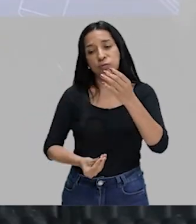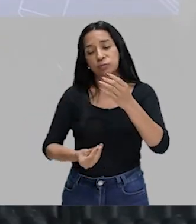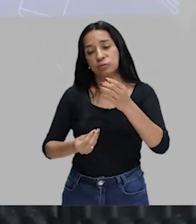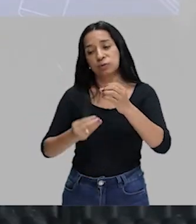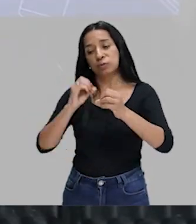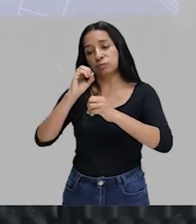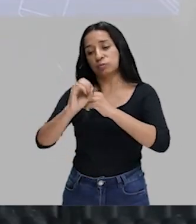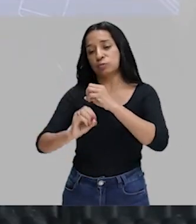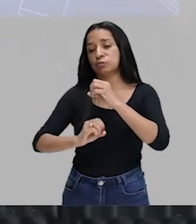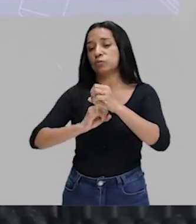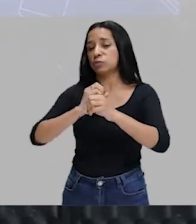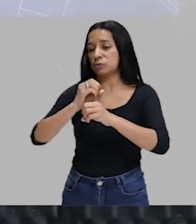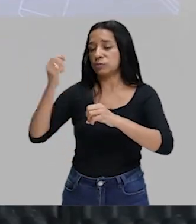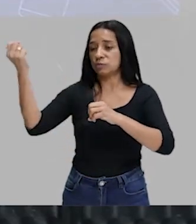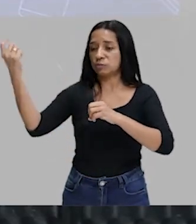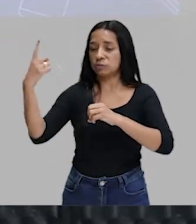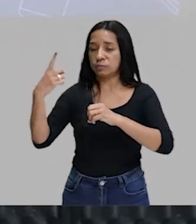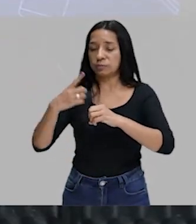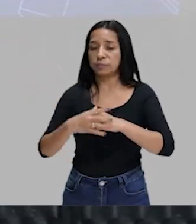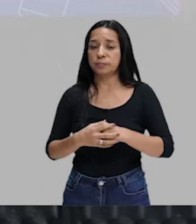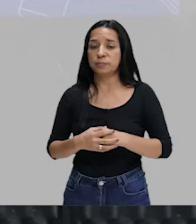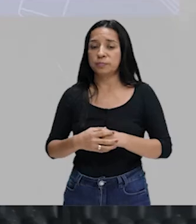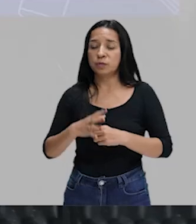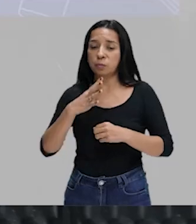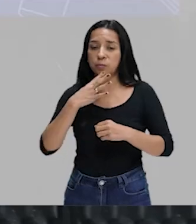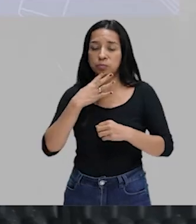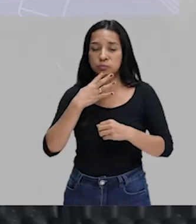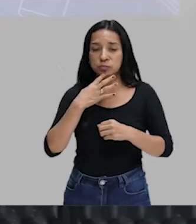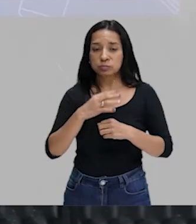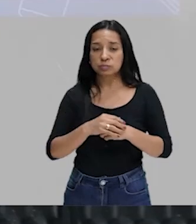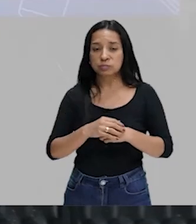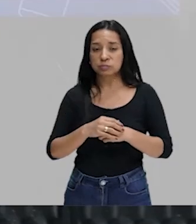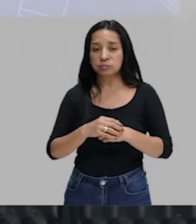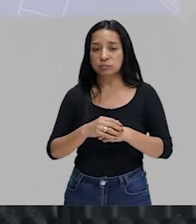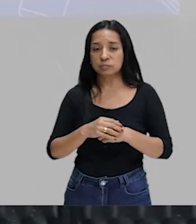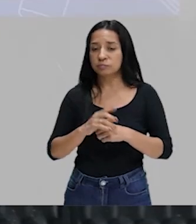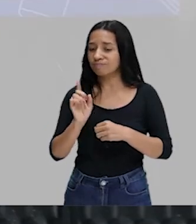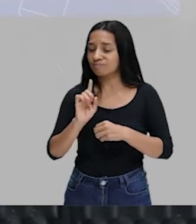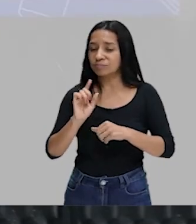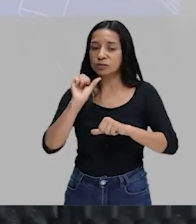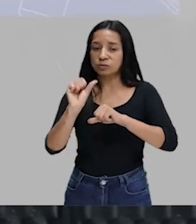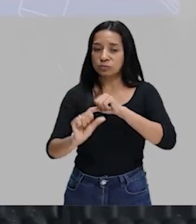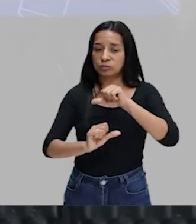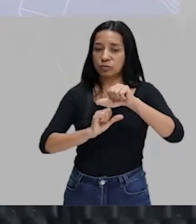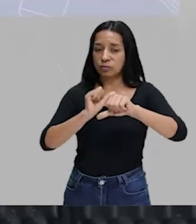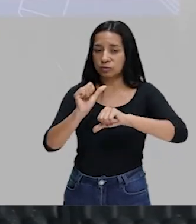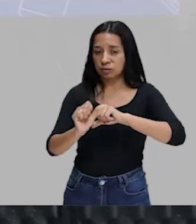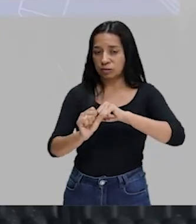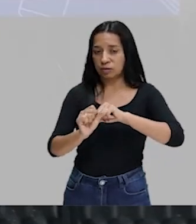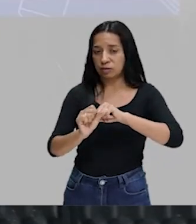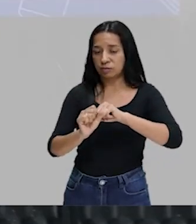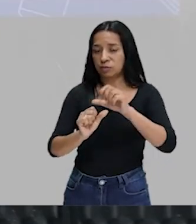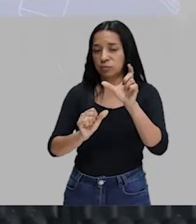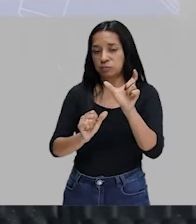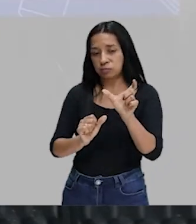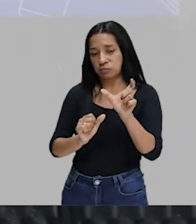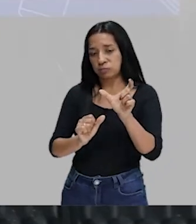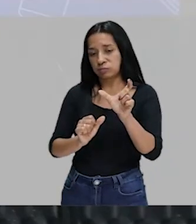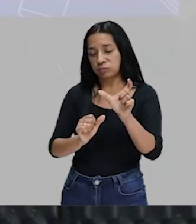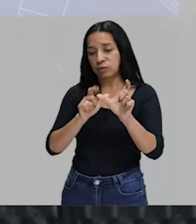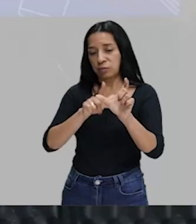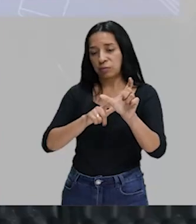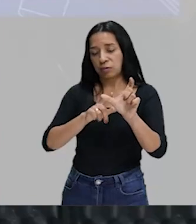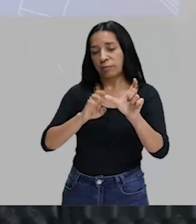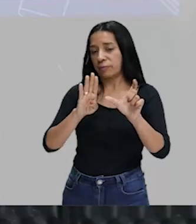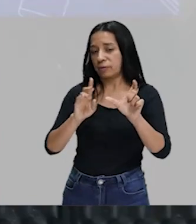né? Bem como nós conhecemos, certo? Ele não vai se tornar um núcleo estelar, tá certo? Um núcleo estelar ele já está lá no